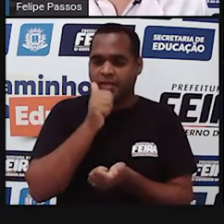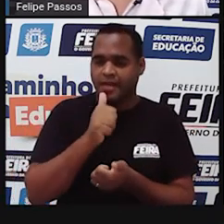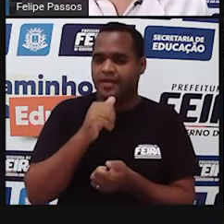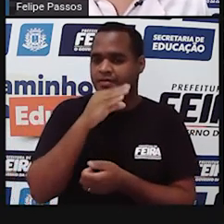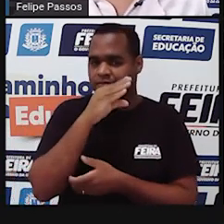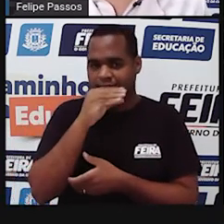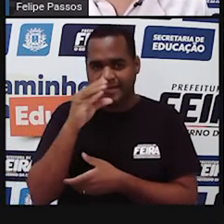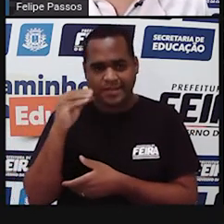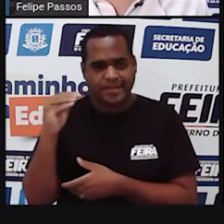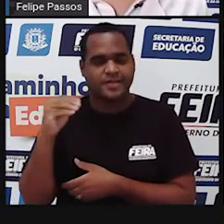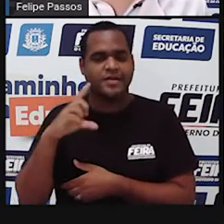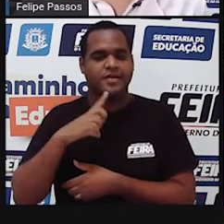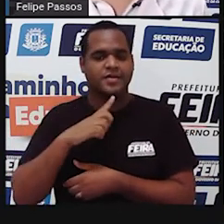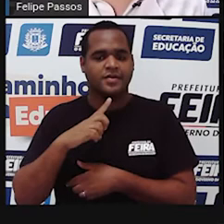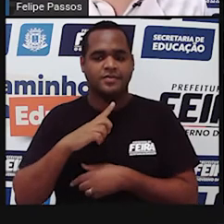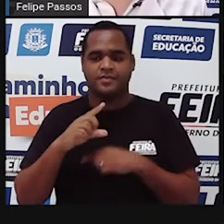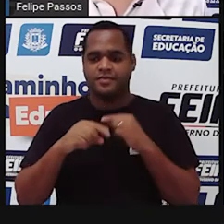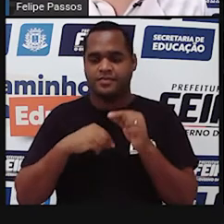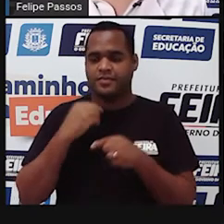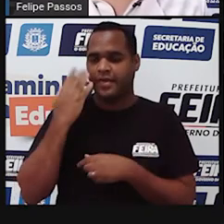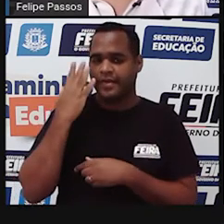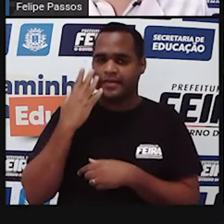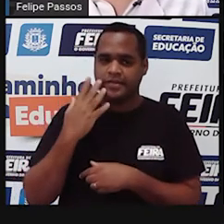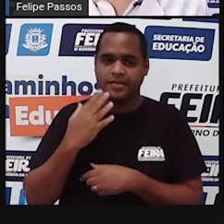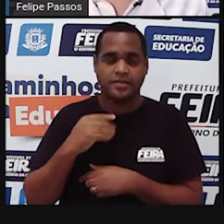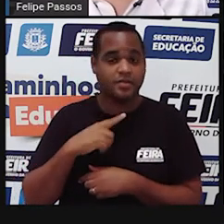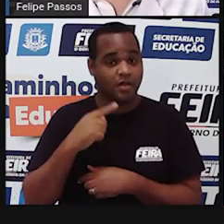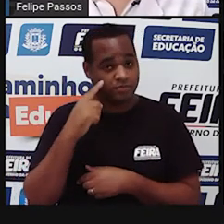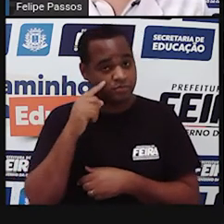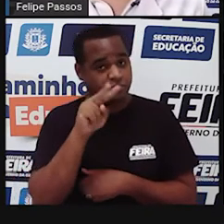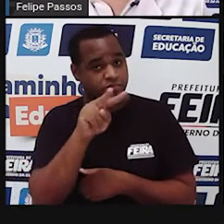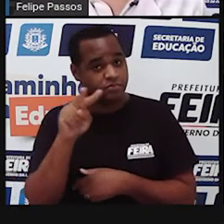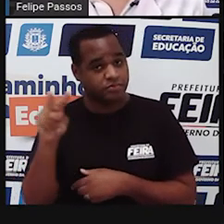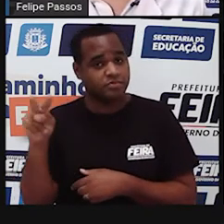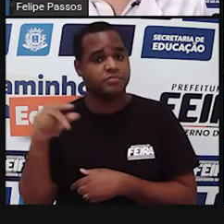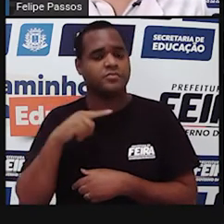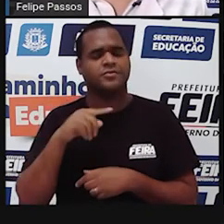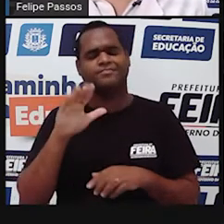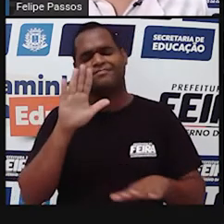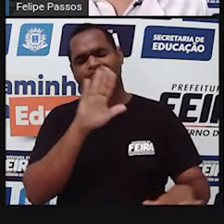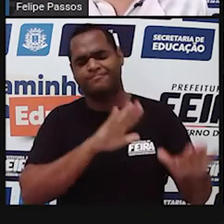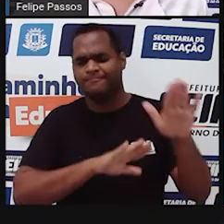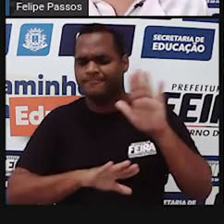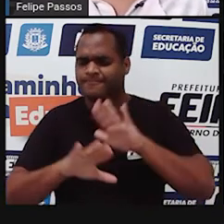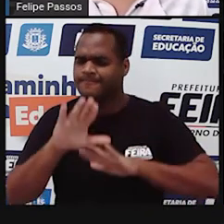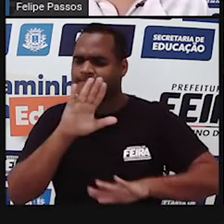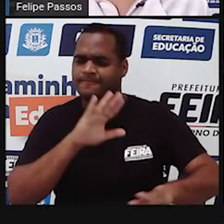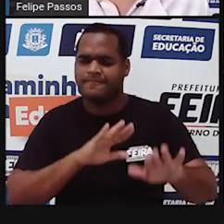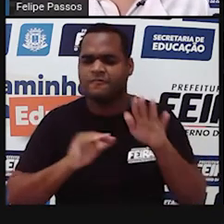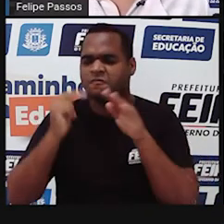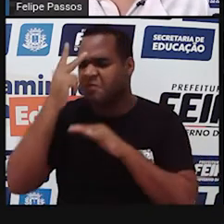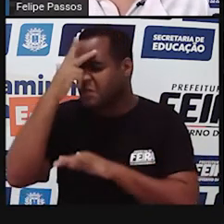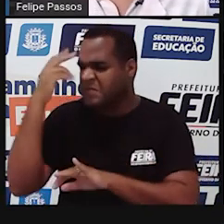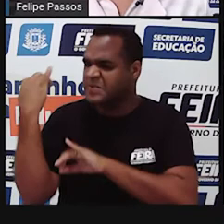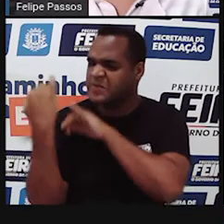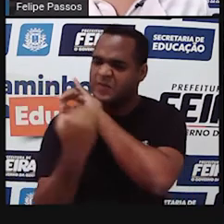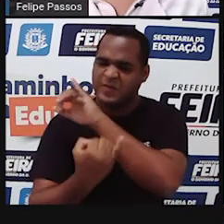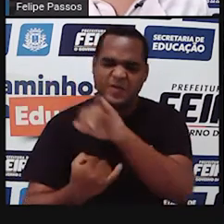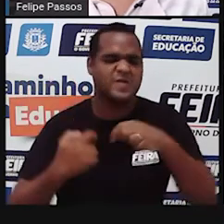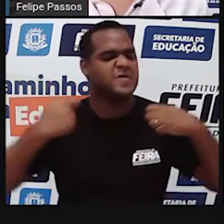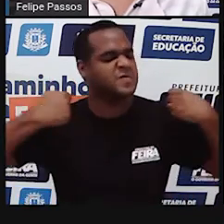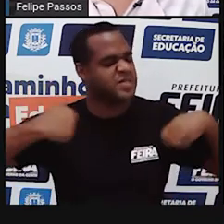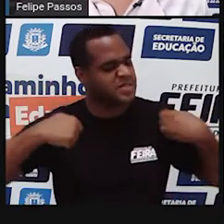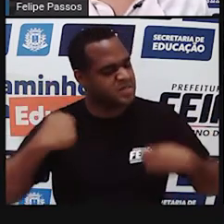adolescentes, ou crianças que estiverem assistindo, tenha cuidado com o que você ouve, com o que lhe cobram, né? O seu